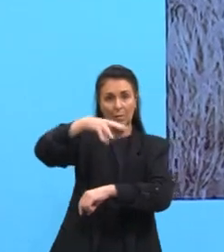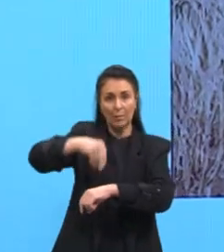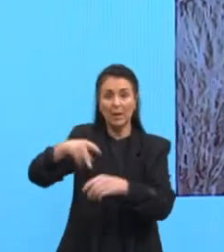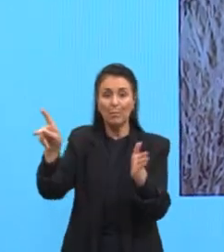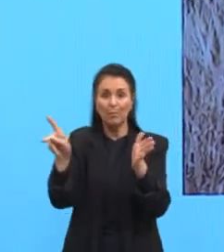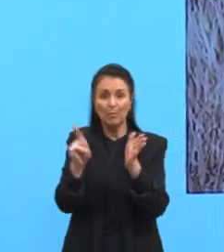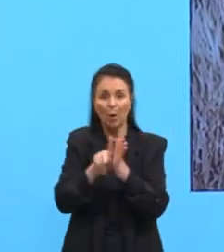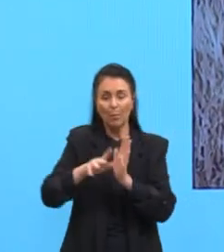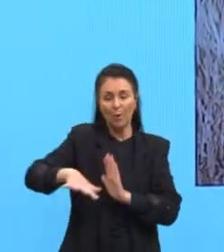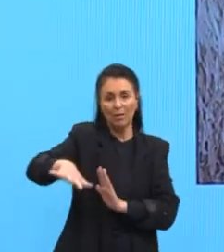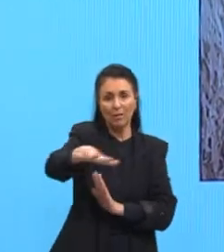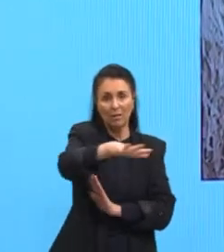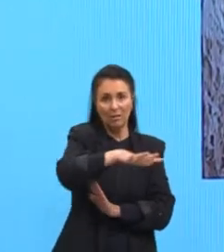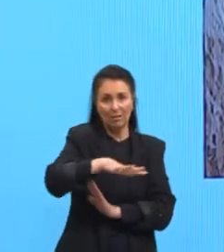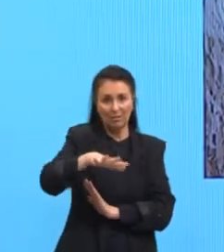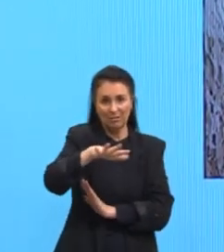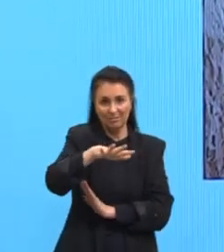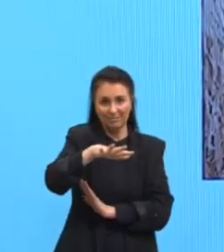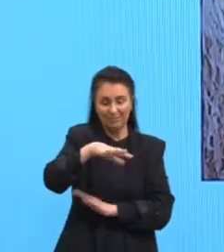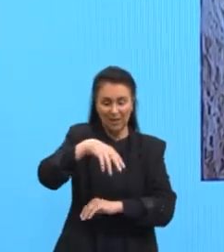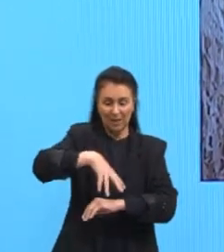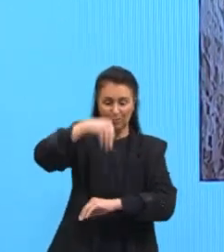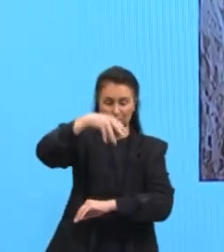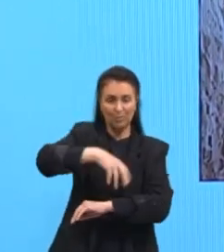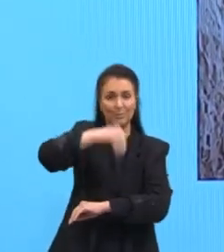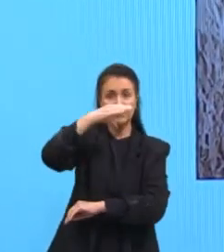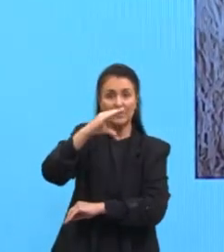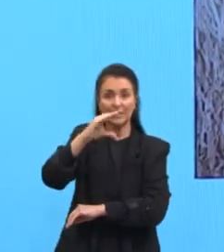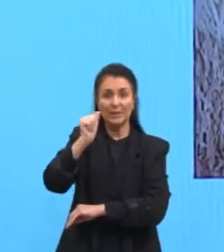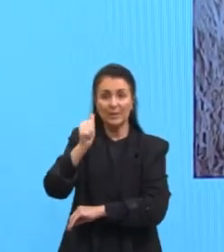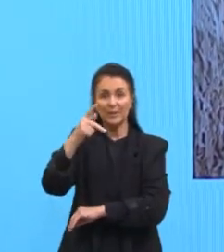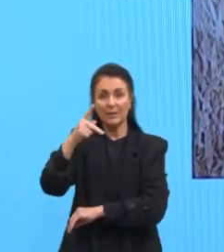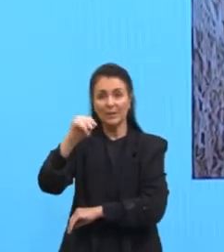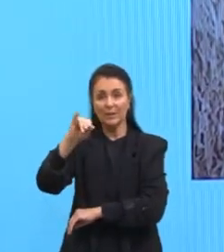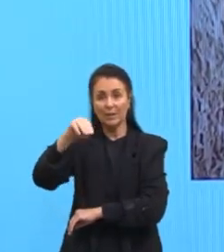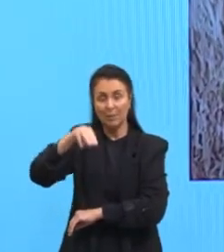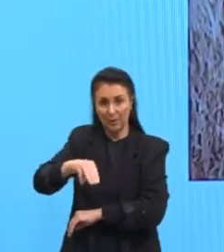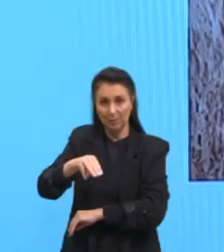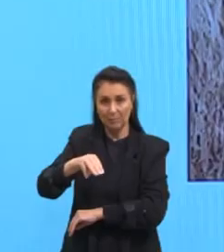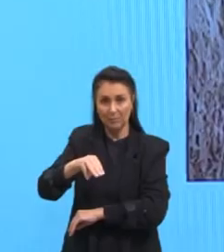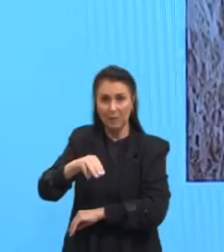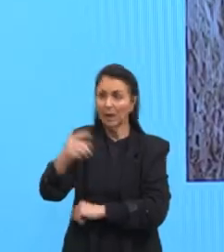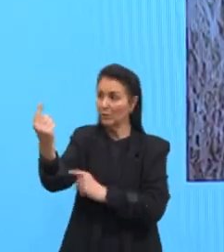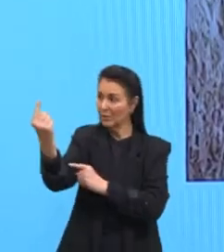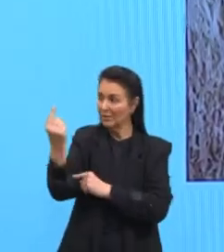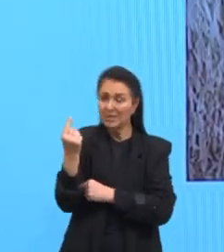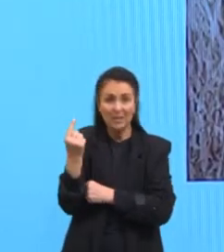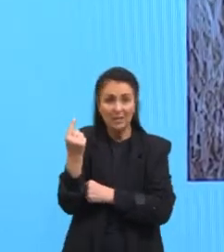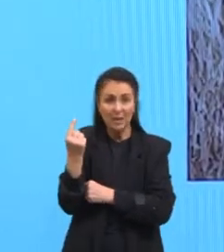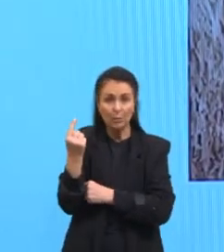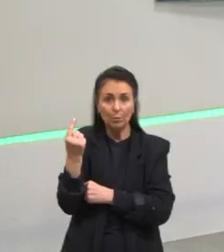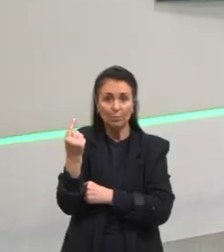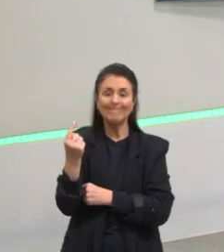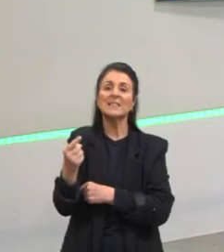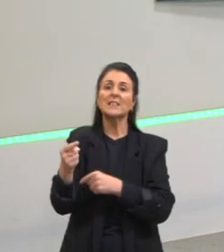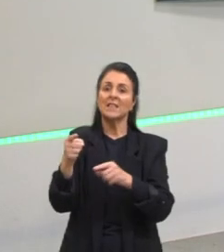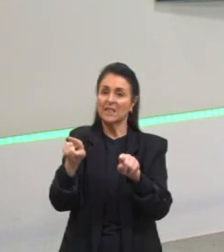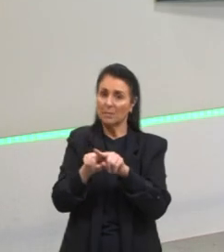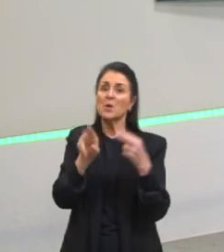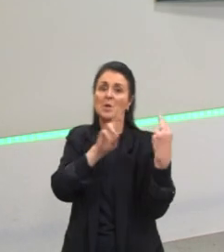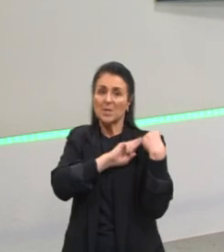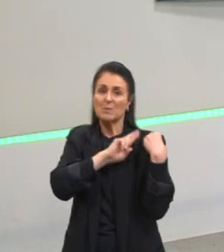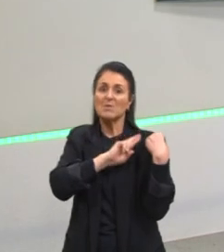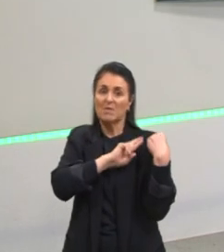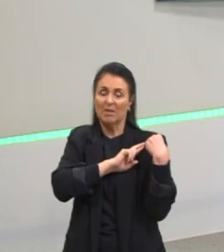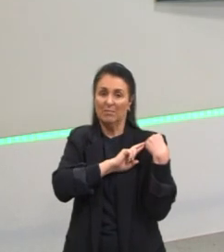então ele é um capim Que que foi colocado né foi trazido aí e ele tá acabando com essa biodiversidade tá